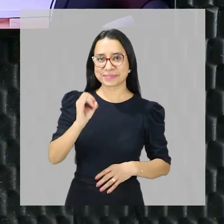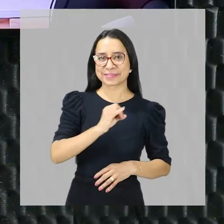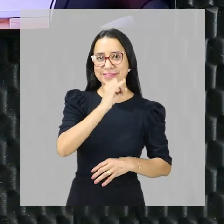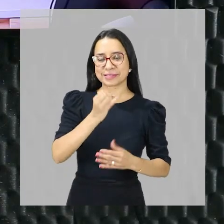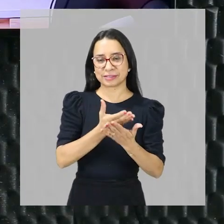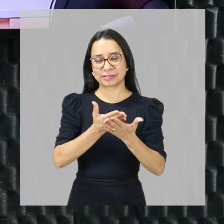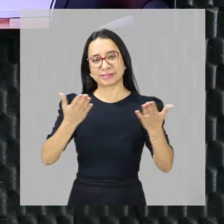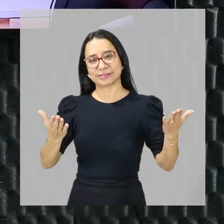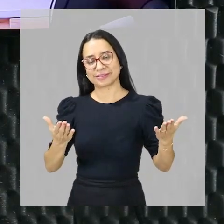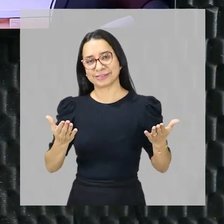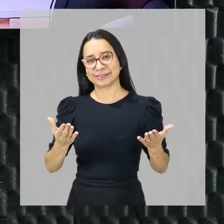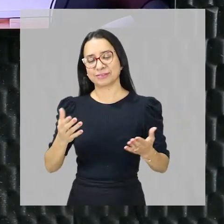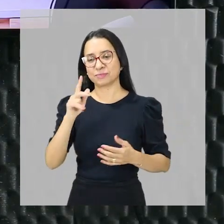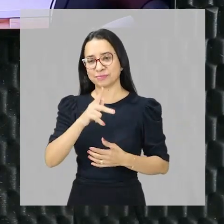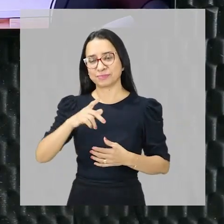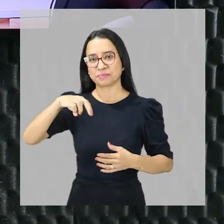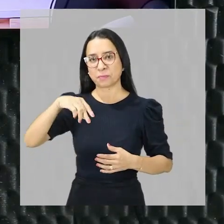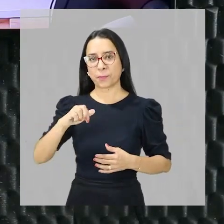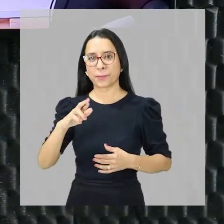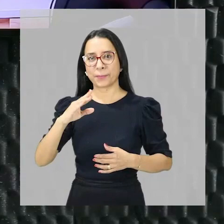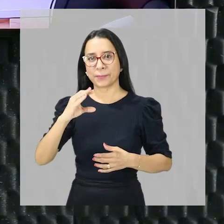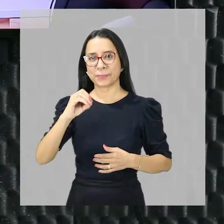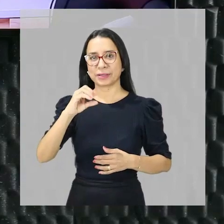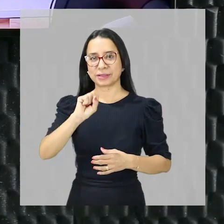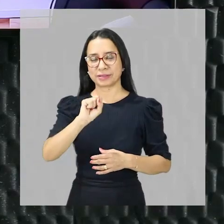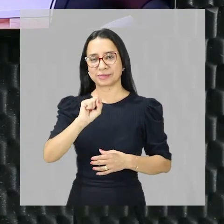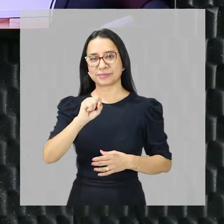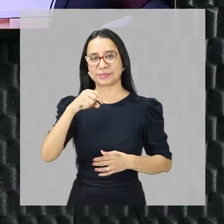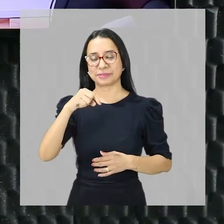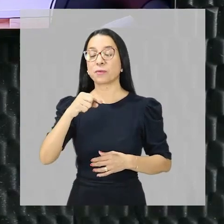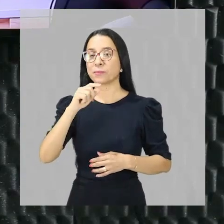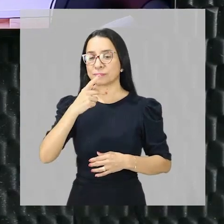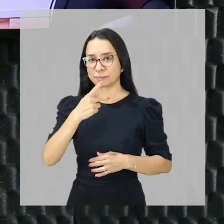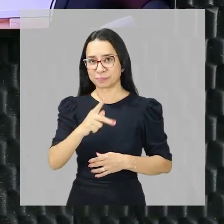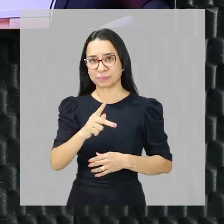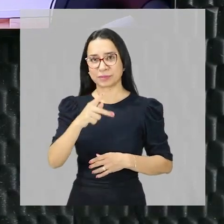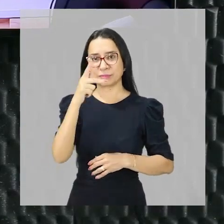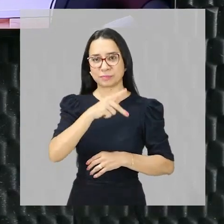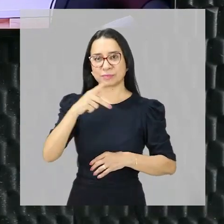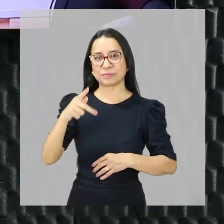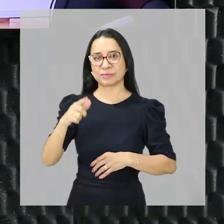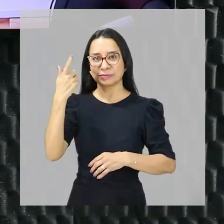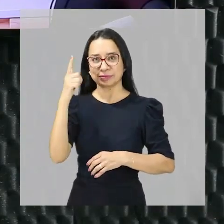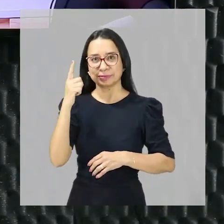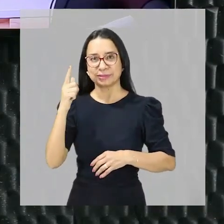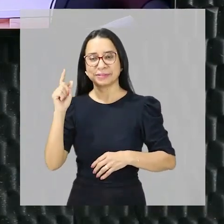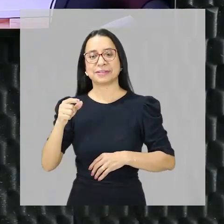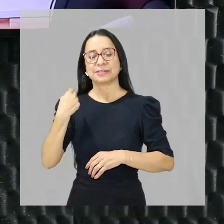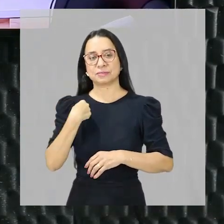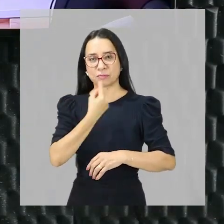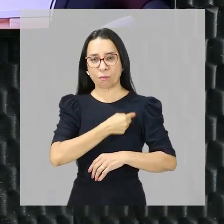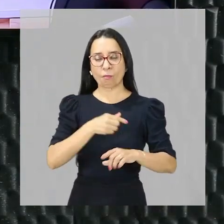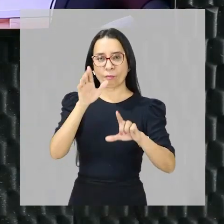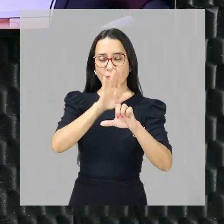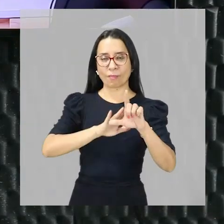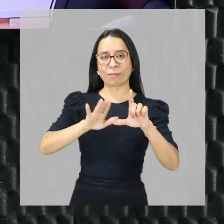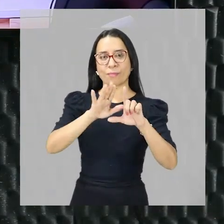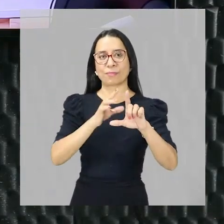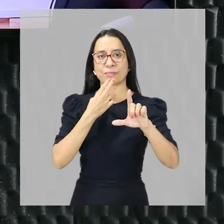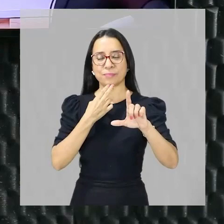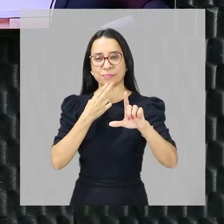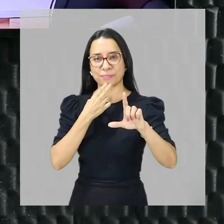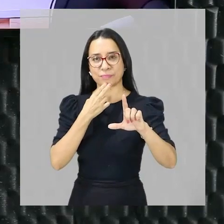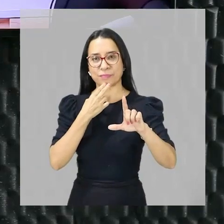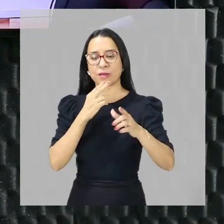Salve, salve, galerinha! Sou o professor Marcos Vinícius, o teu professor de Geografia da nossa plataforma Gonçalves